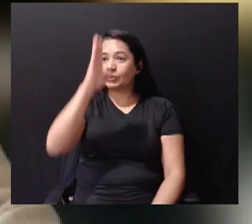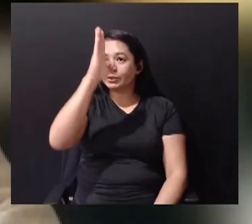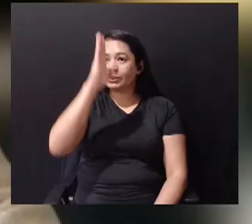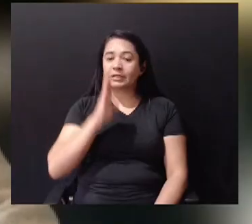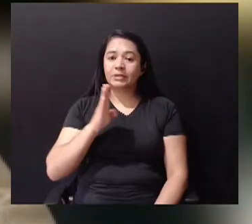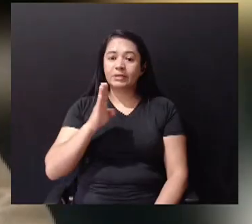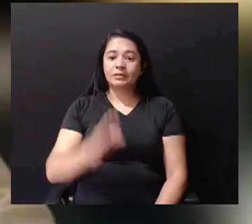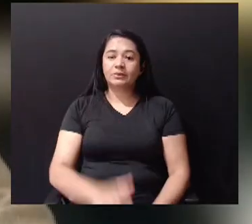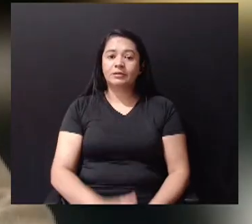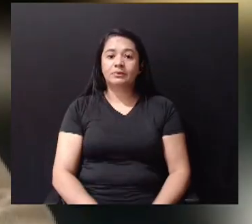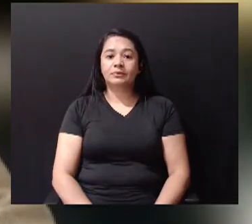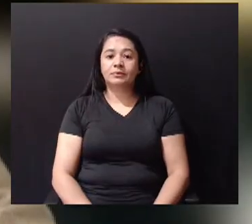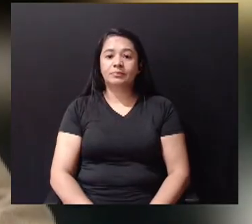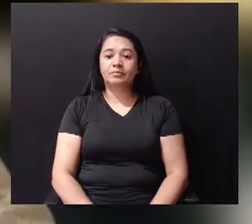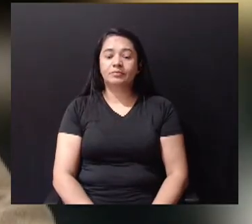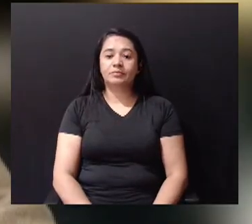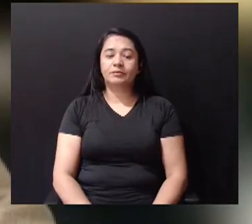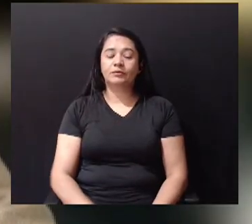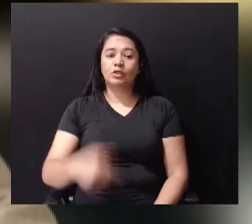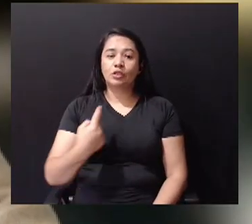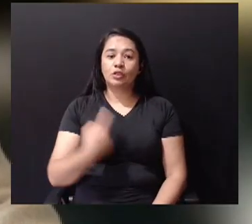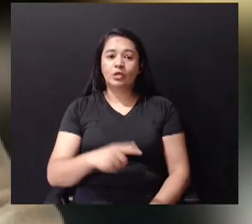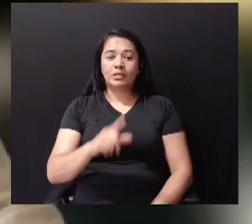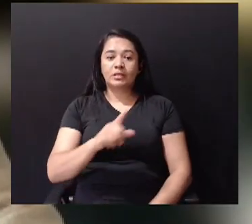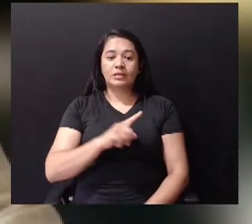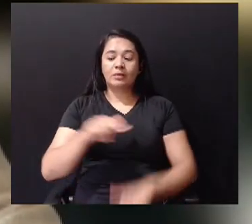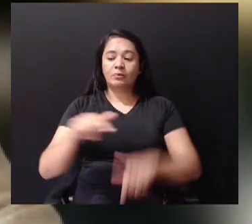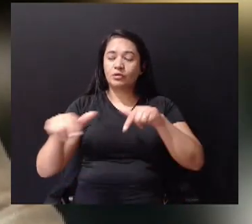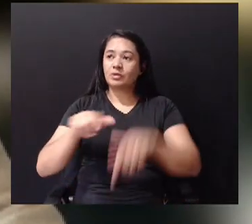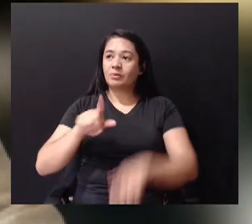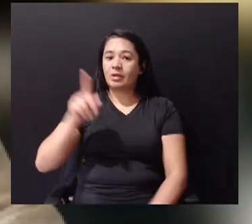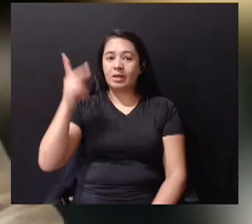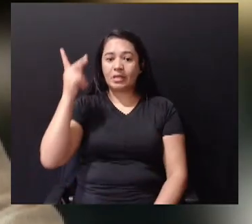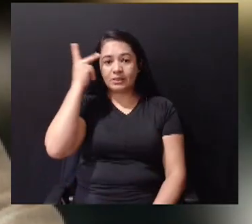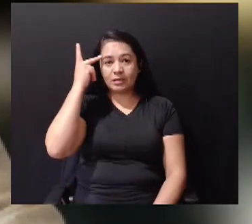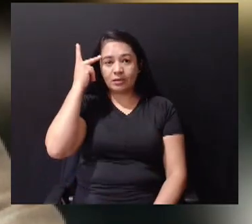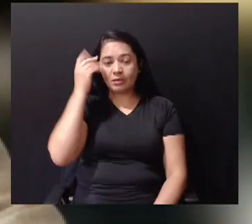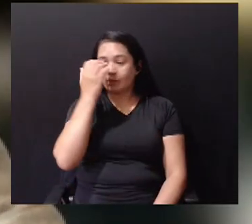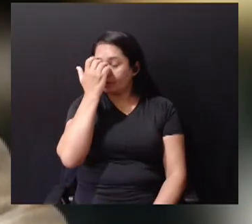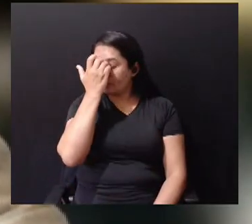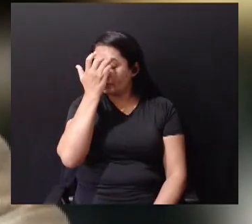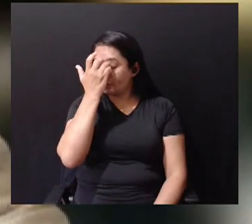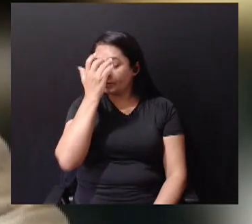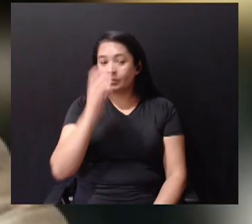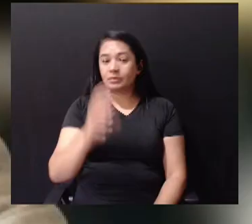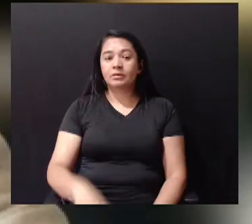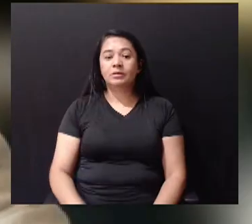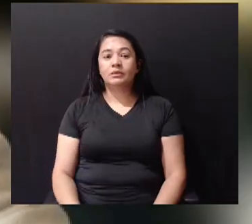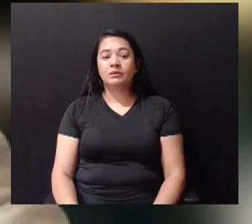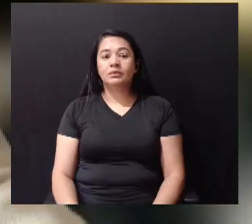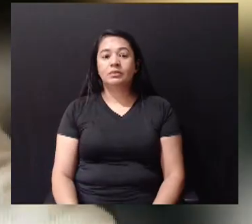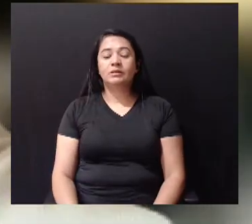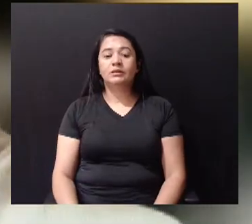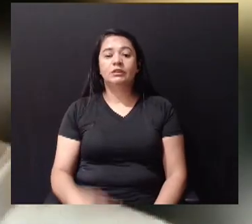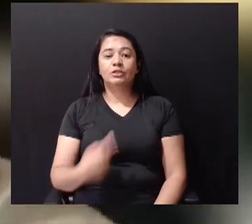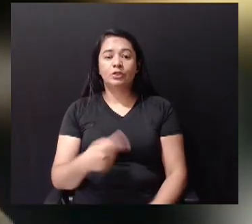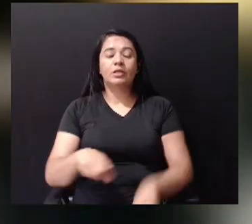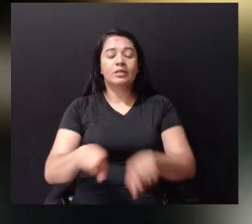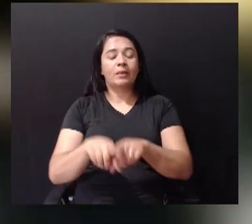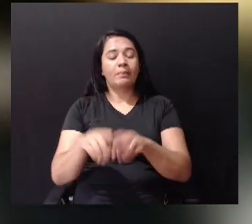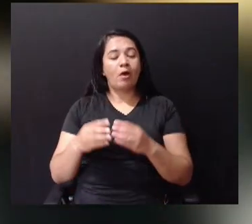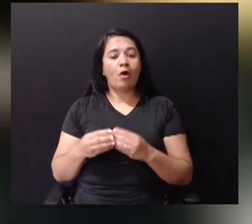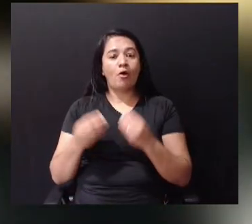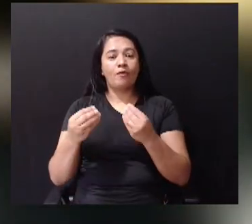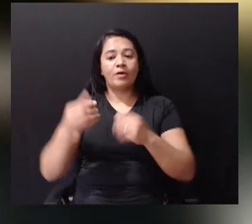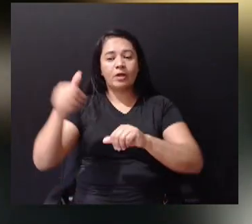A gente tem um trabalho em São Paulo importante nesse sentido, e até toda a questão do medulloblastoma a gente oferece a avaliação